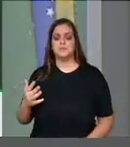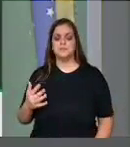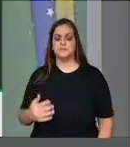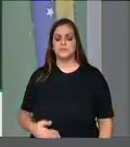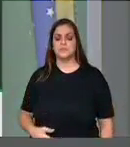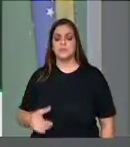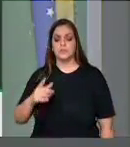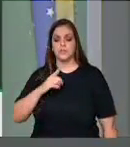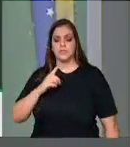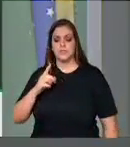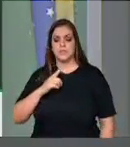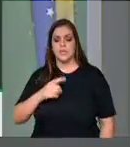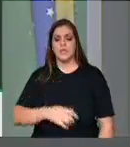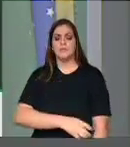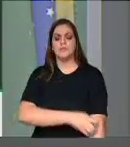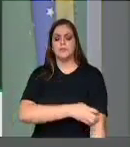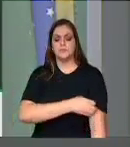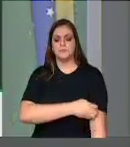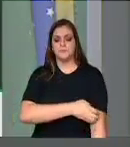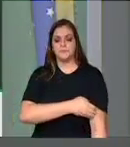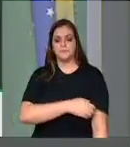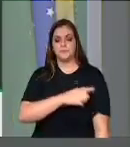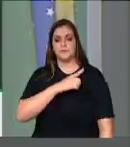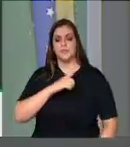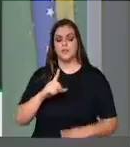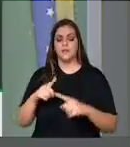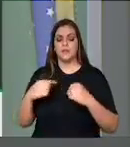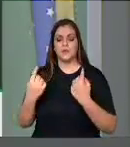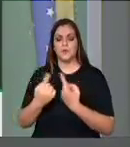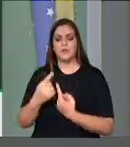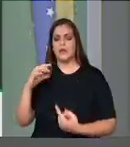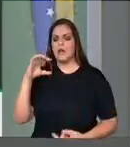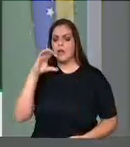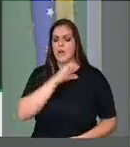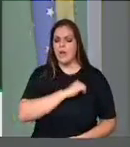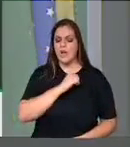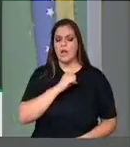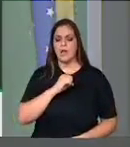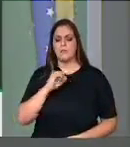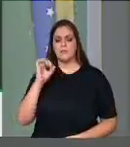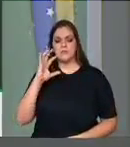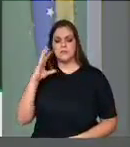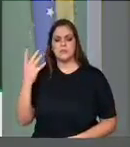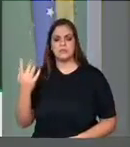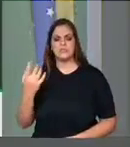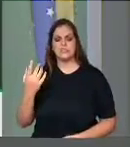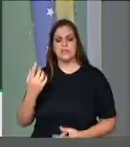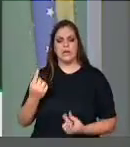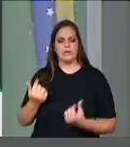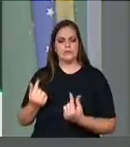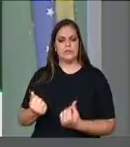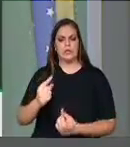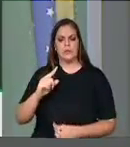em sessão de menos de 2 minutos, eles tinham ganho um injetor de R$ 1.020, uma coisa mais ou menos